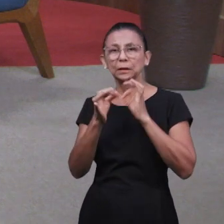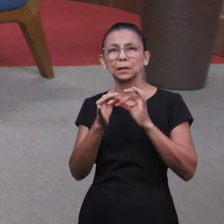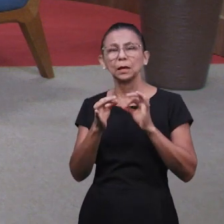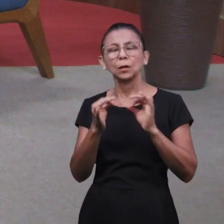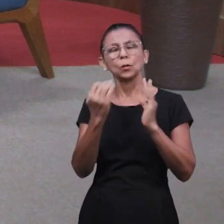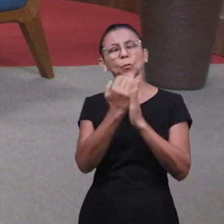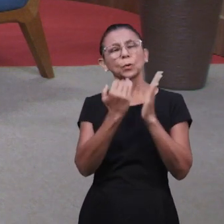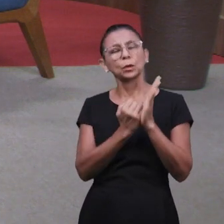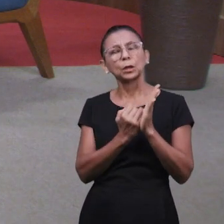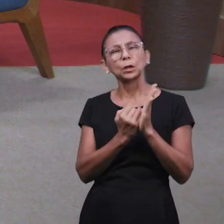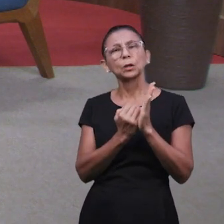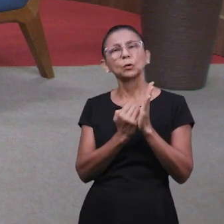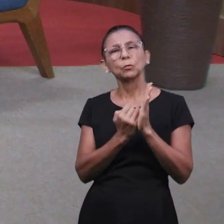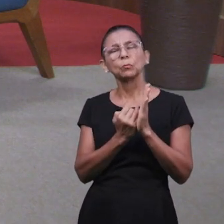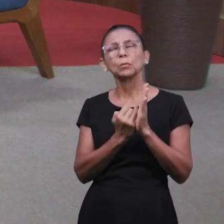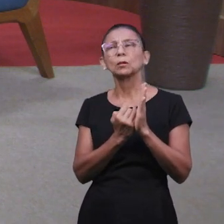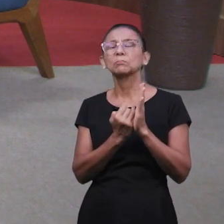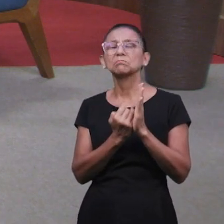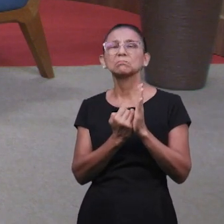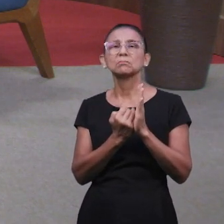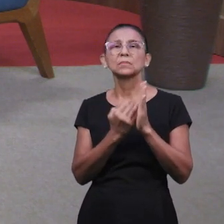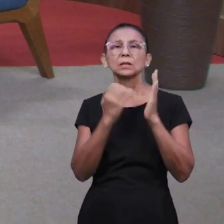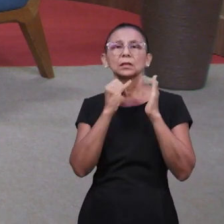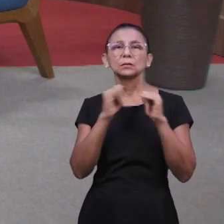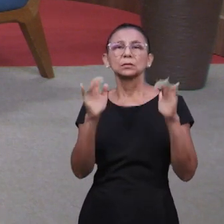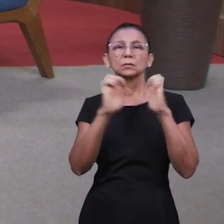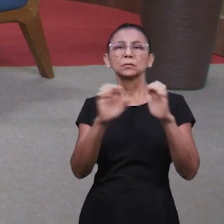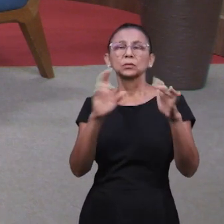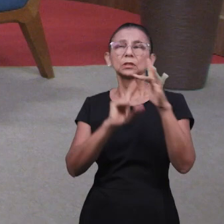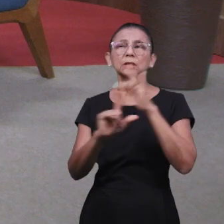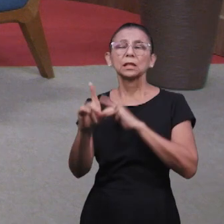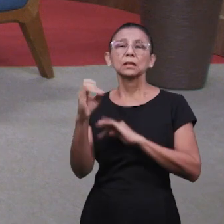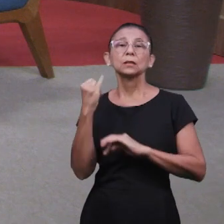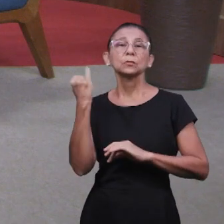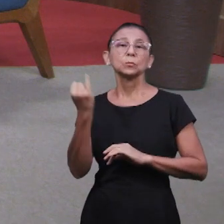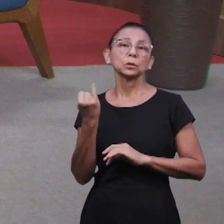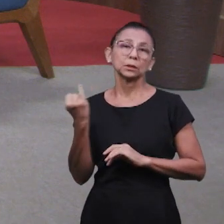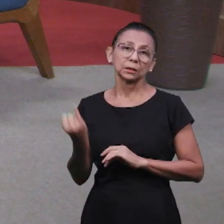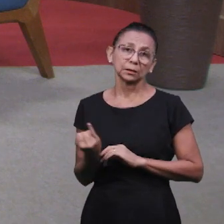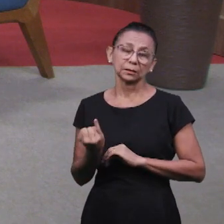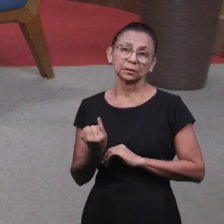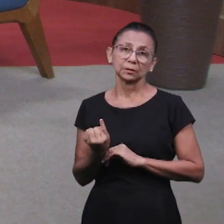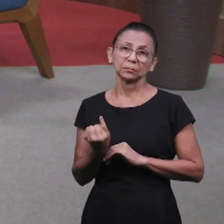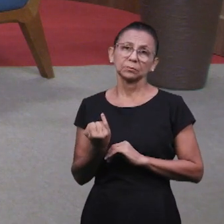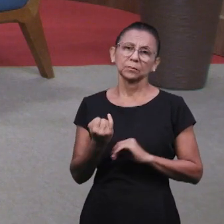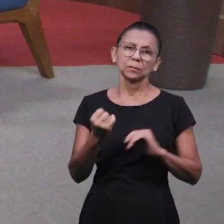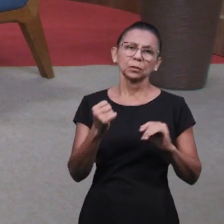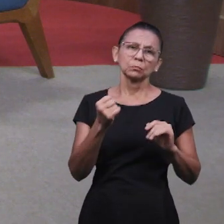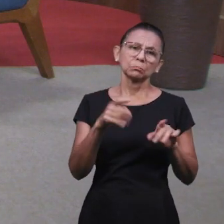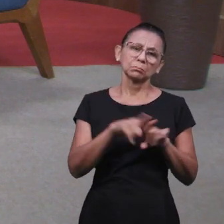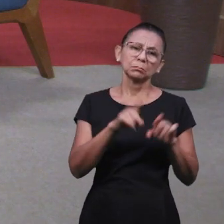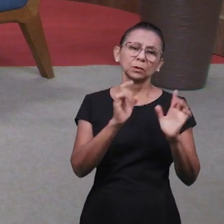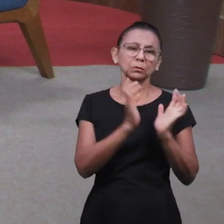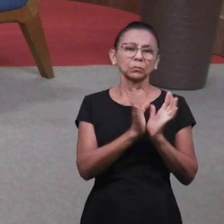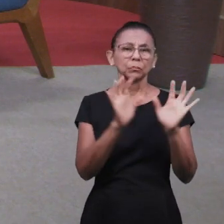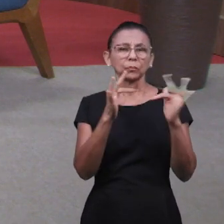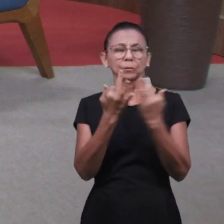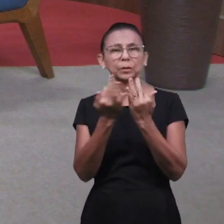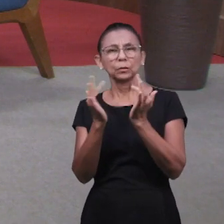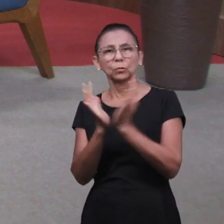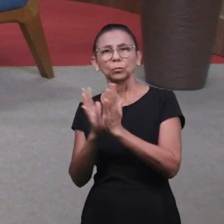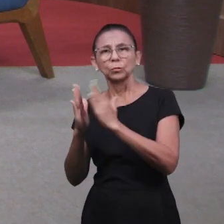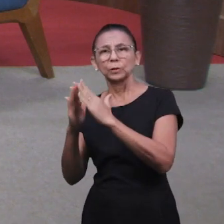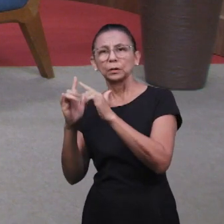você fale sobre a importância do programa para você, para sua família, para o grupo da igreja que tem assistido o programa e que se reúnem para conversar